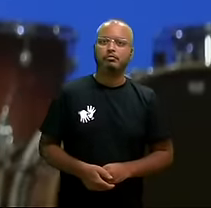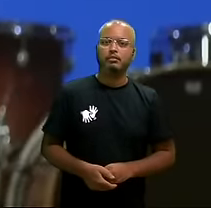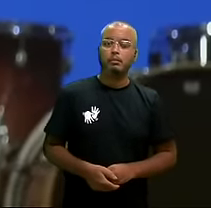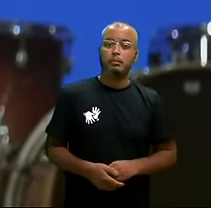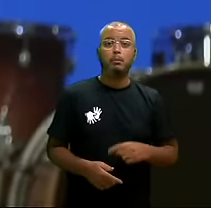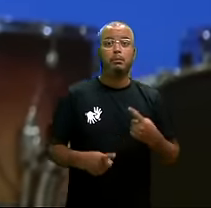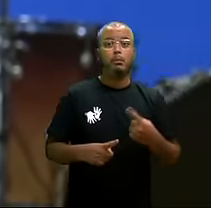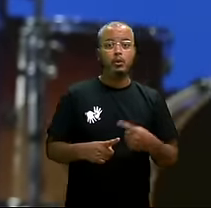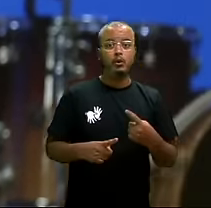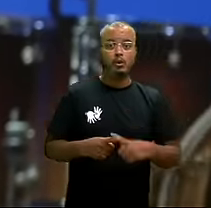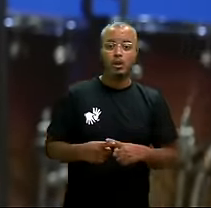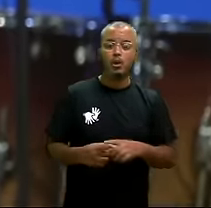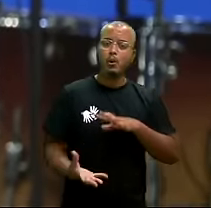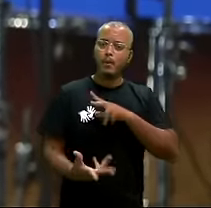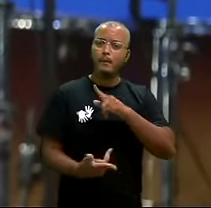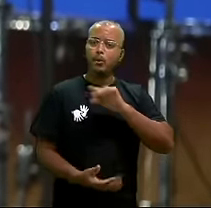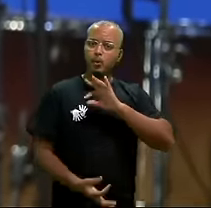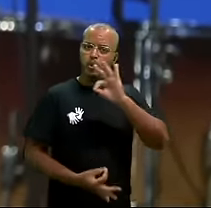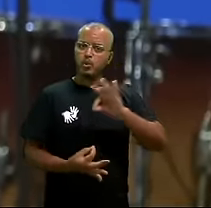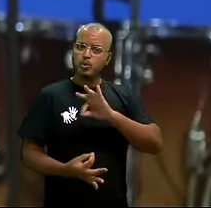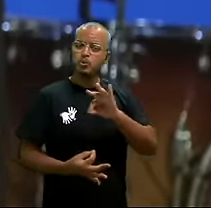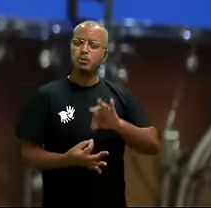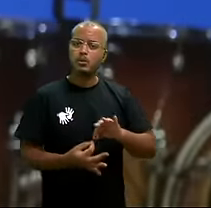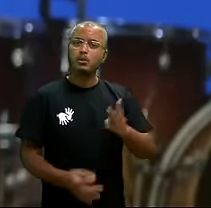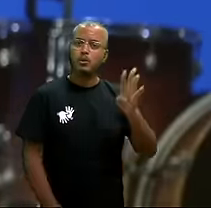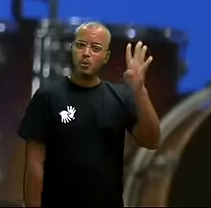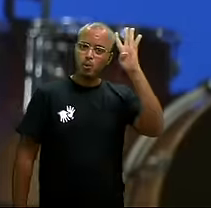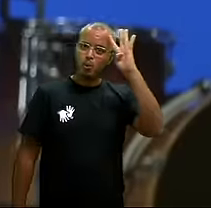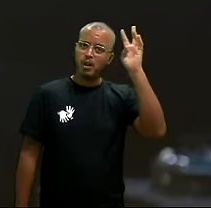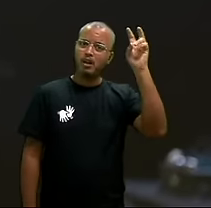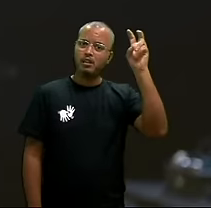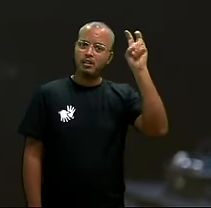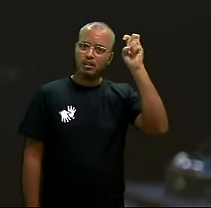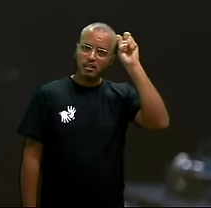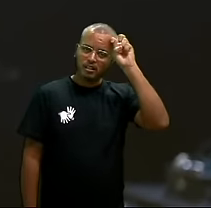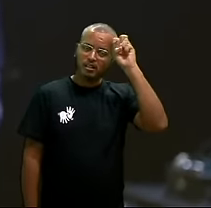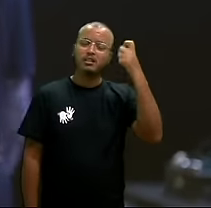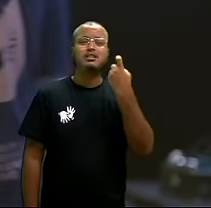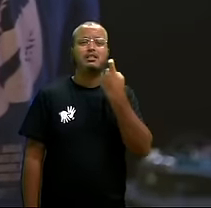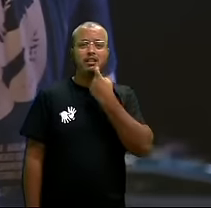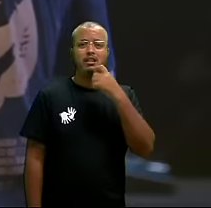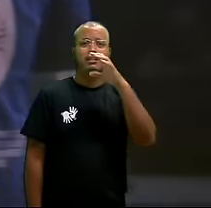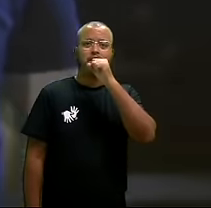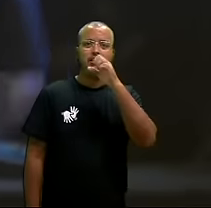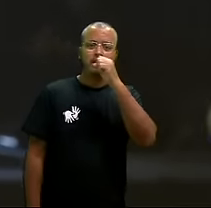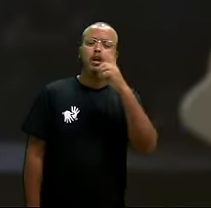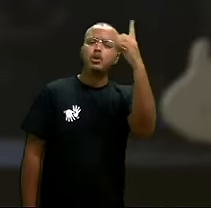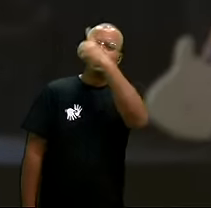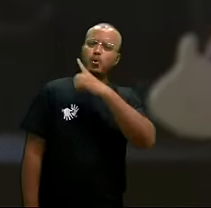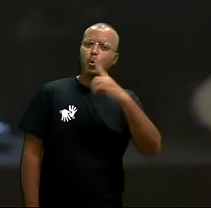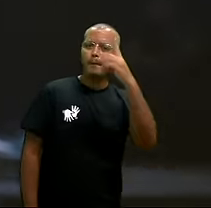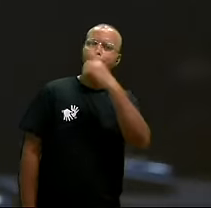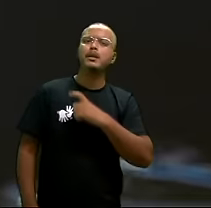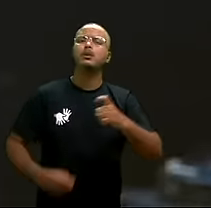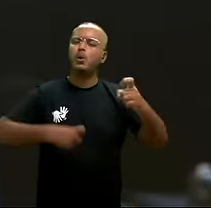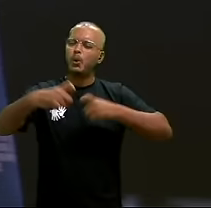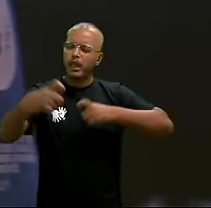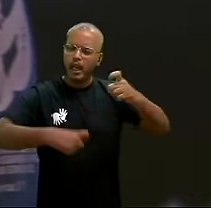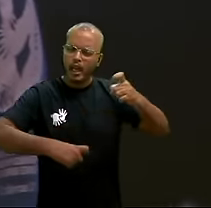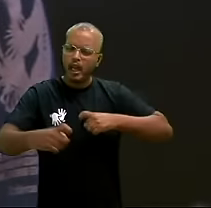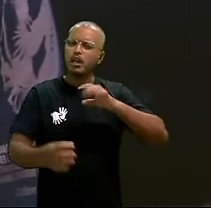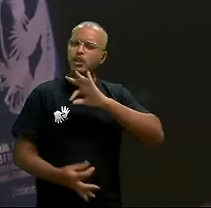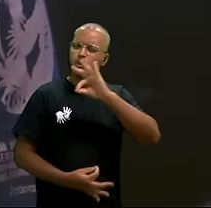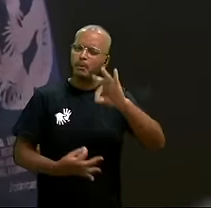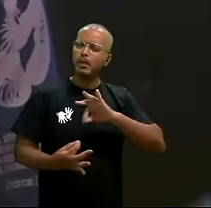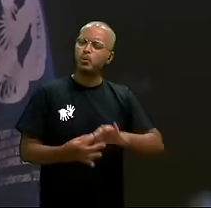quarta-feira guerreando no mundo espiritual. Irmão, está pensando que é brincadeira? Quase 350 pessoas já aceitaram Jesus aqui. 350 pessoas que podiam estar